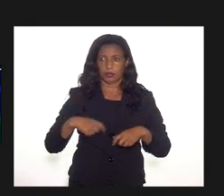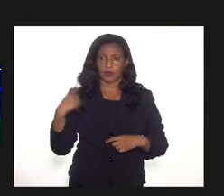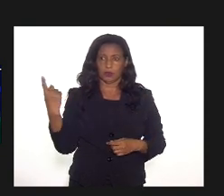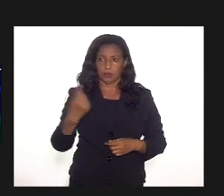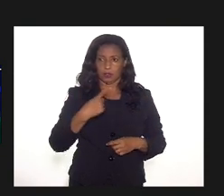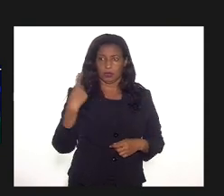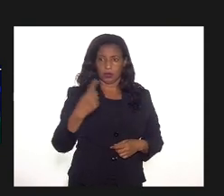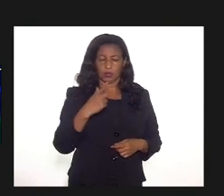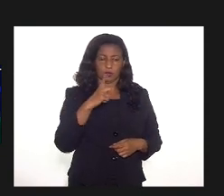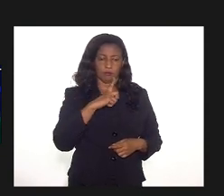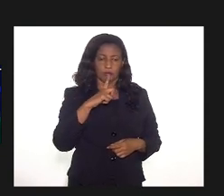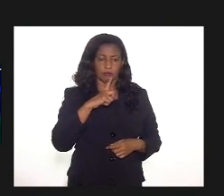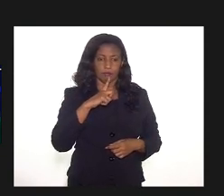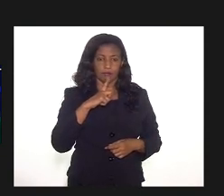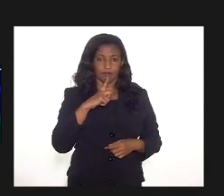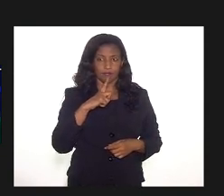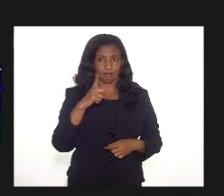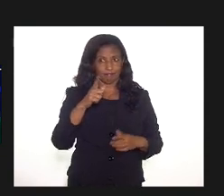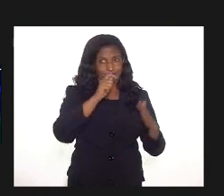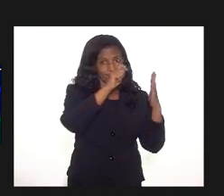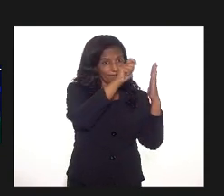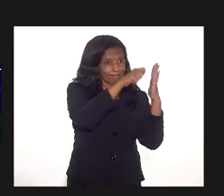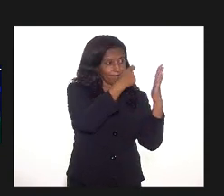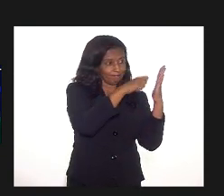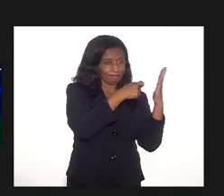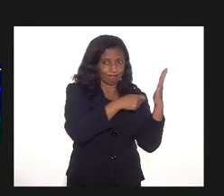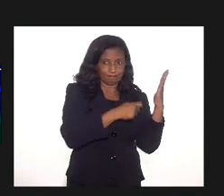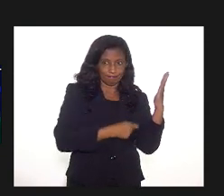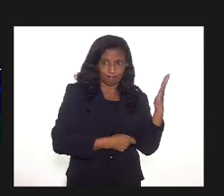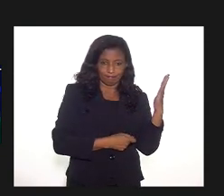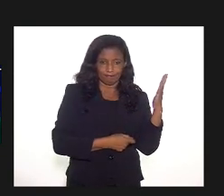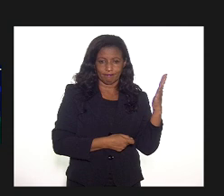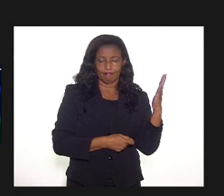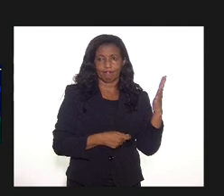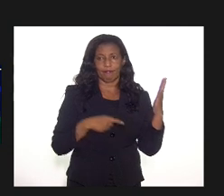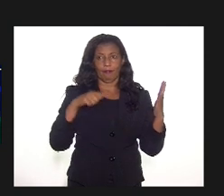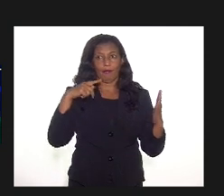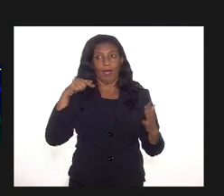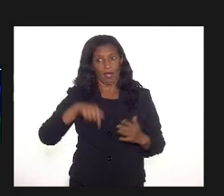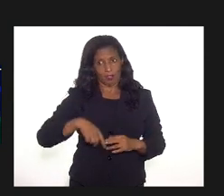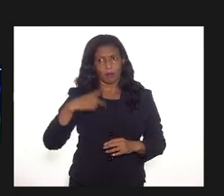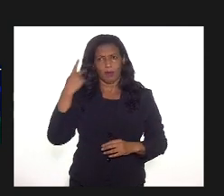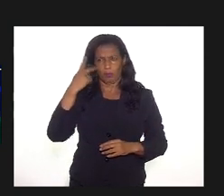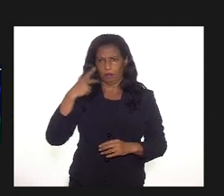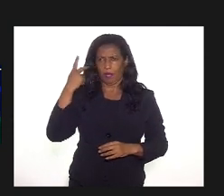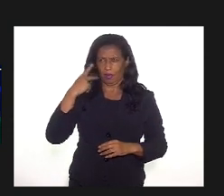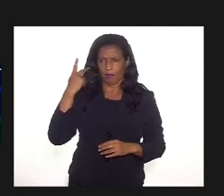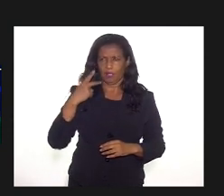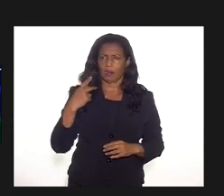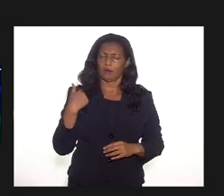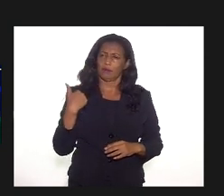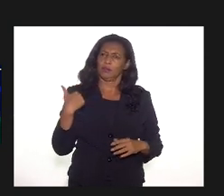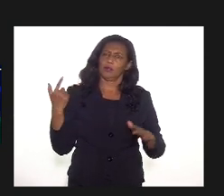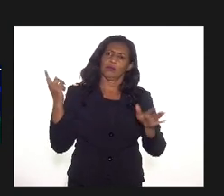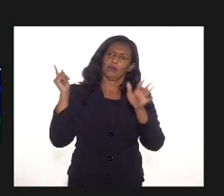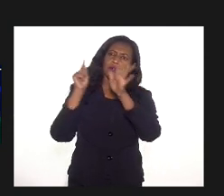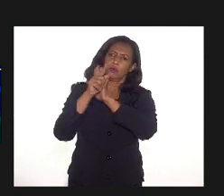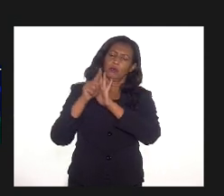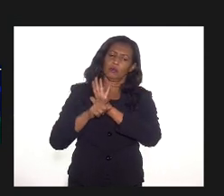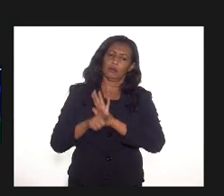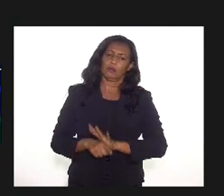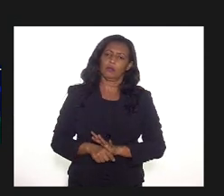tenhamos esse cadastro. A gente, aqui mesmo, no Parlamento, muitas vezes perguntamos